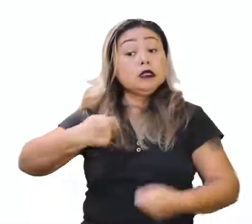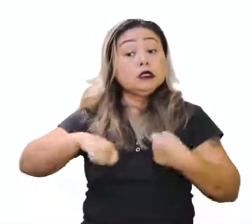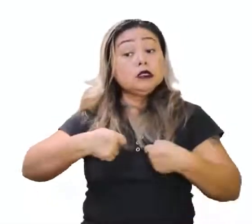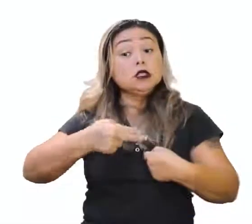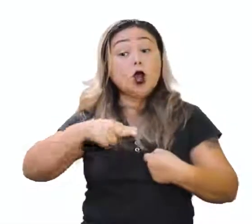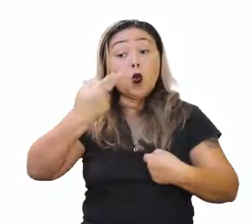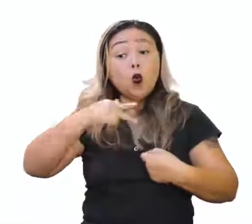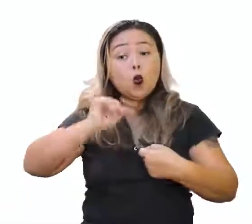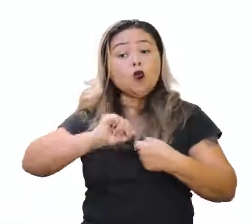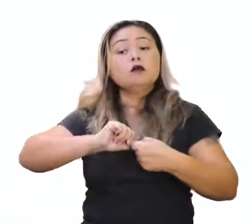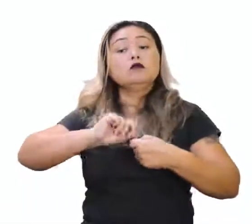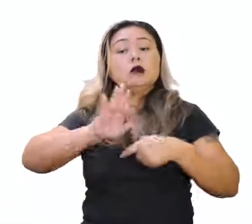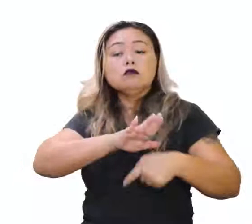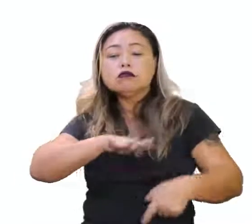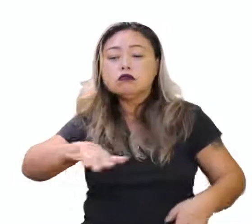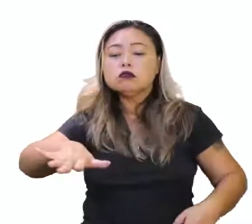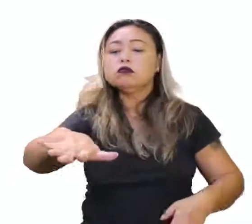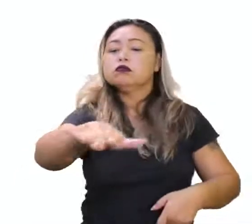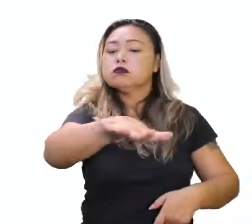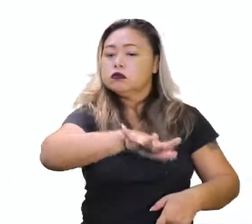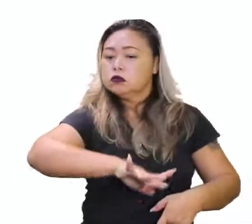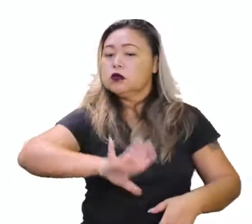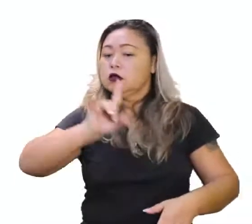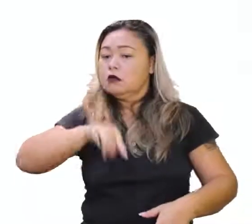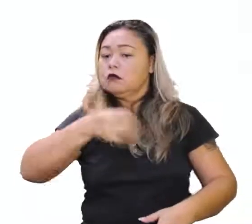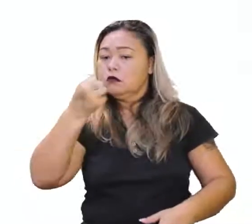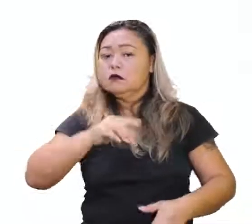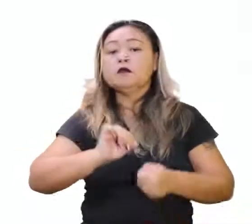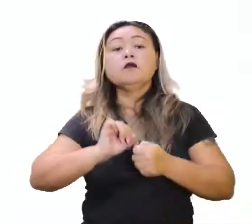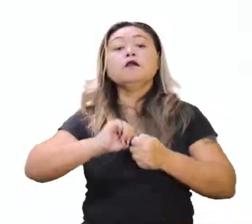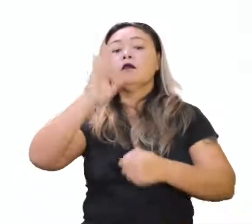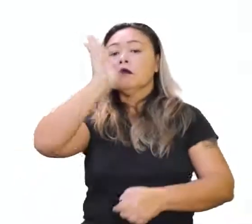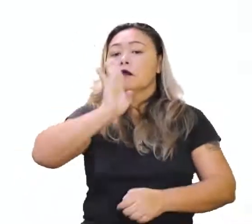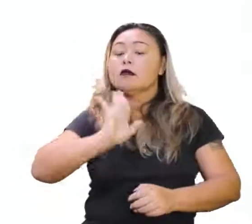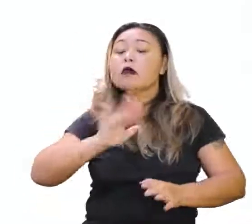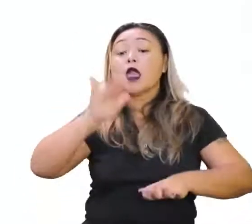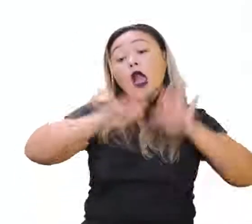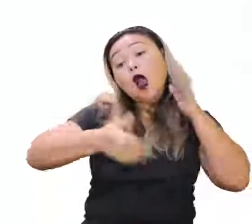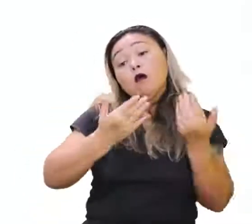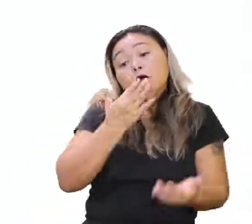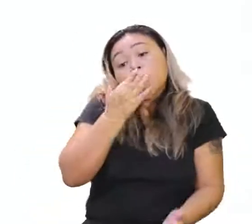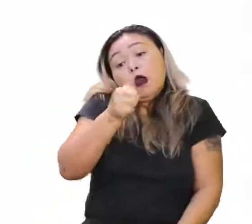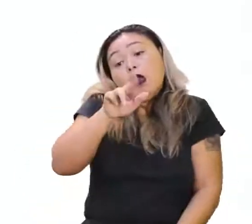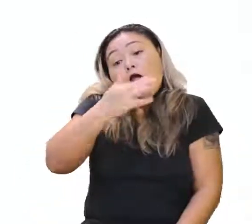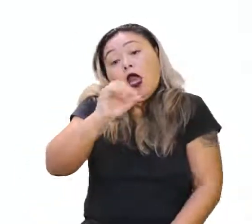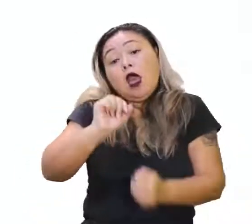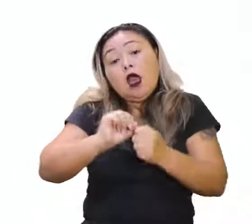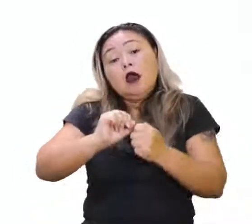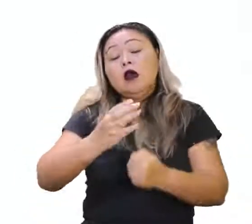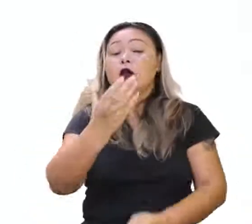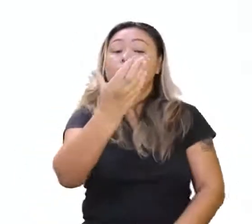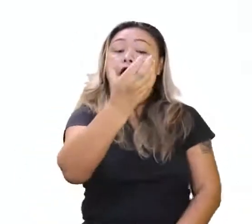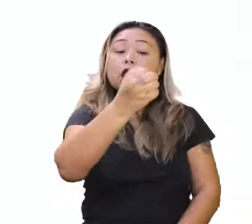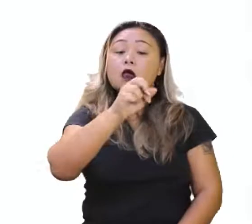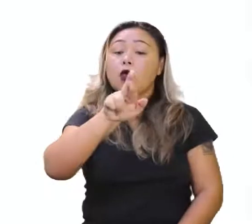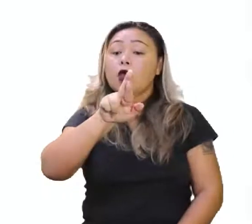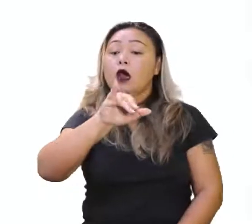que nós vamos ver em relação a pastagens, tá? No Brasil foi desenvolvida algumas raças que são denominadas de